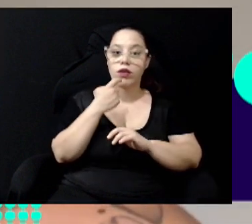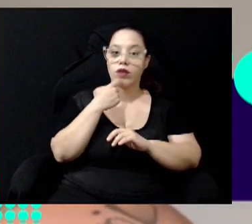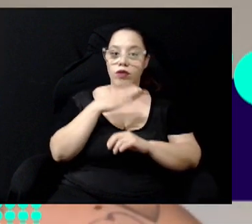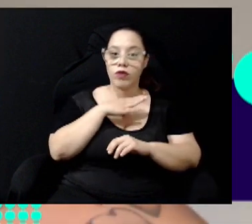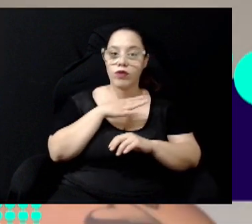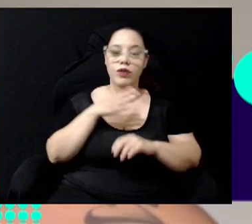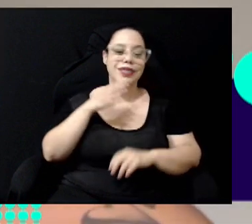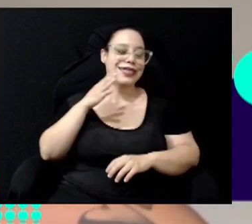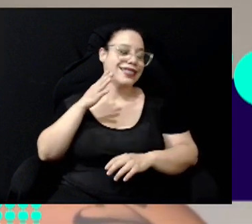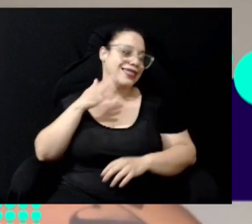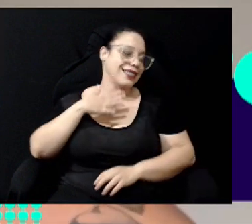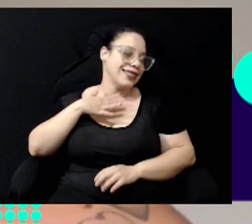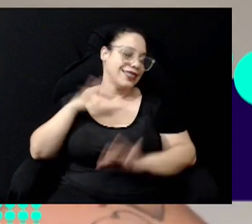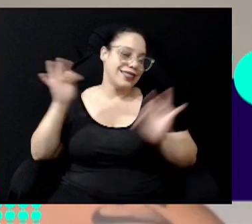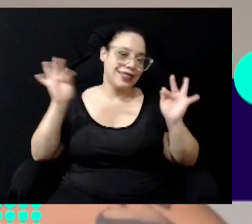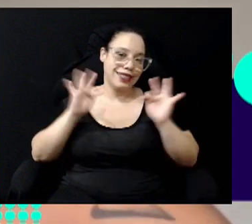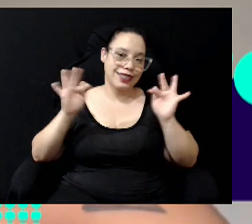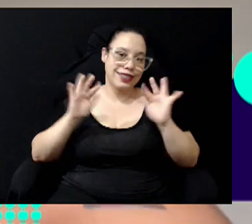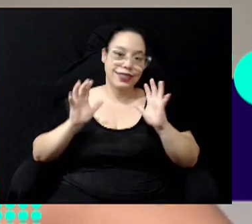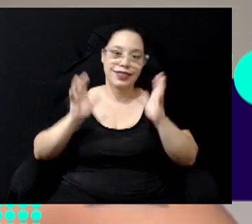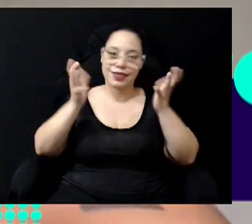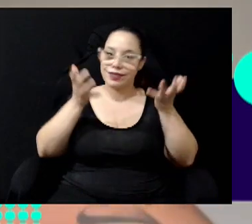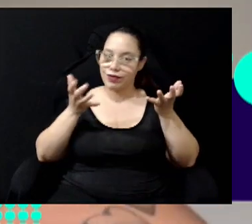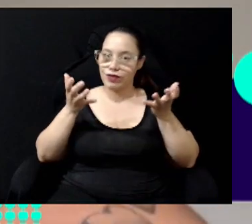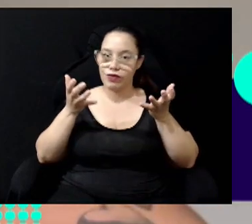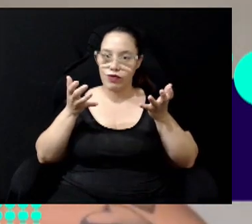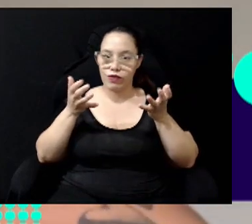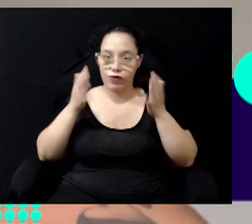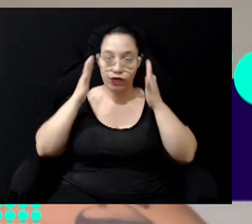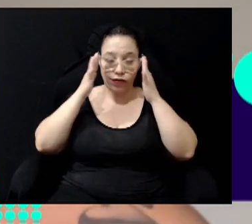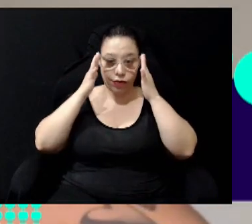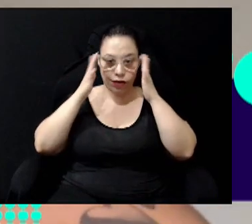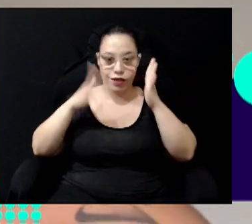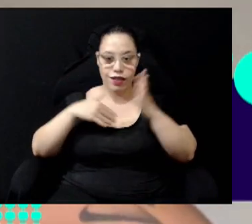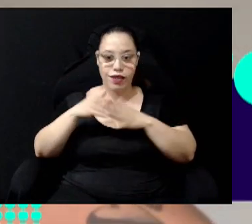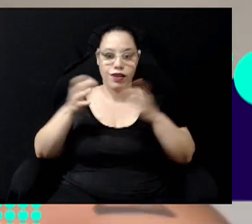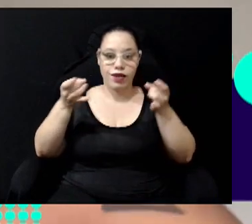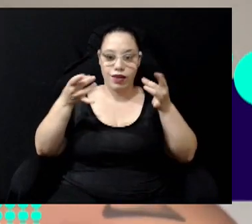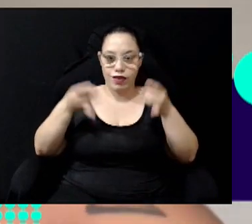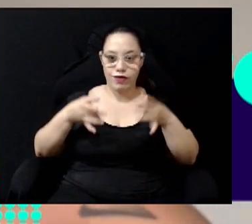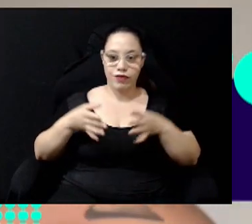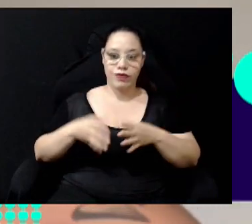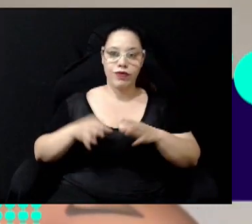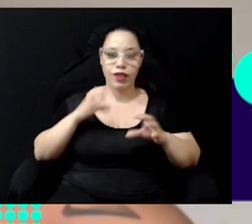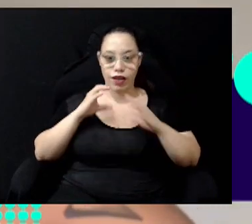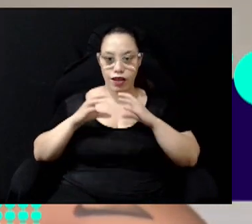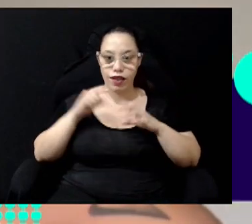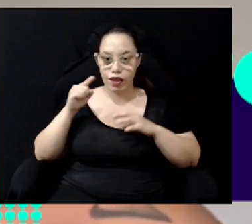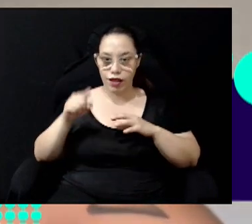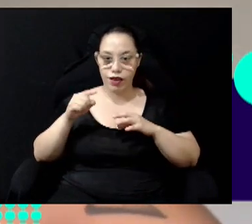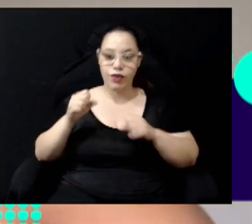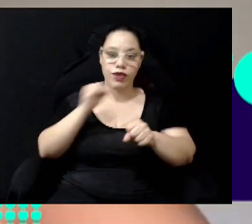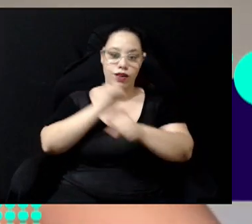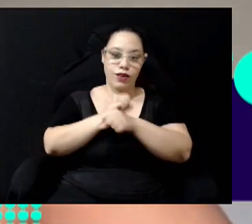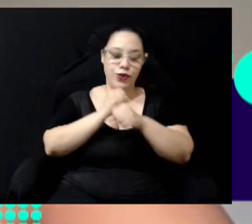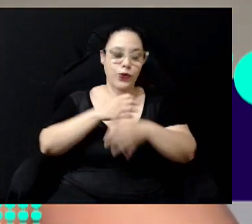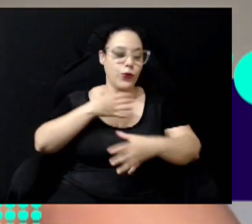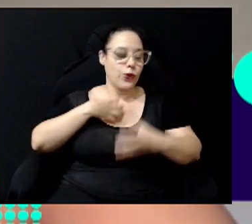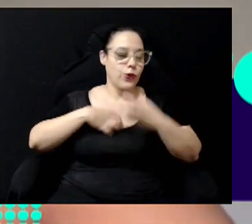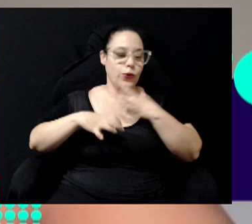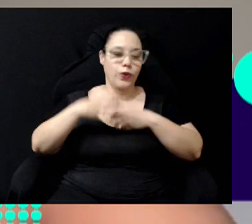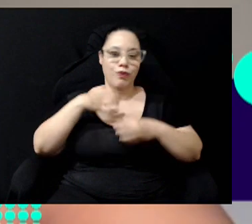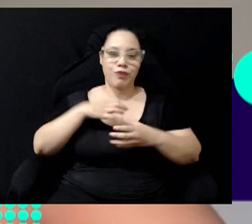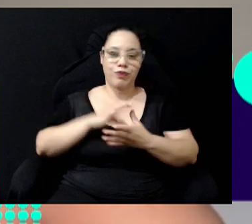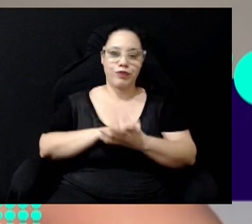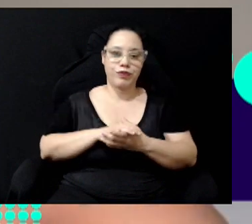feliz pra realizar esse momento. Enfim, vai ser incrível ver vocês cantando comigo lá. Te espero ansiosamente a partir das 10